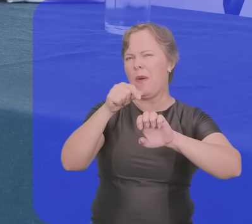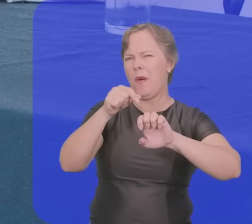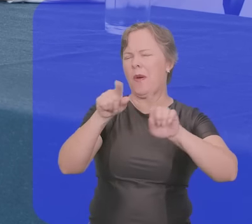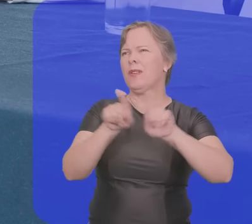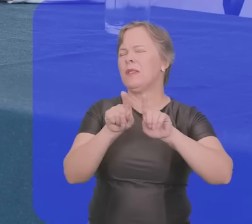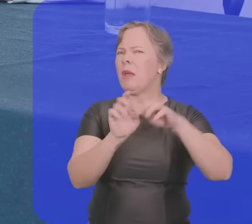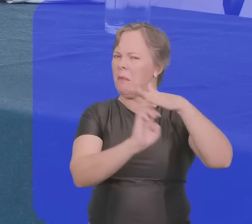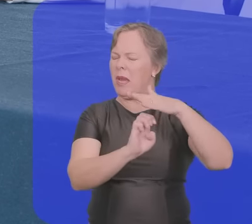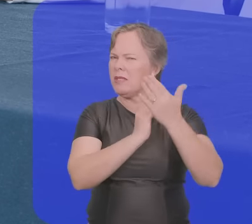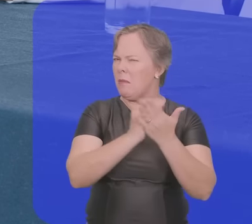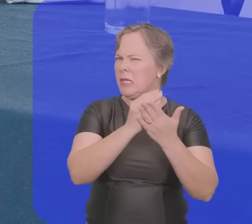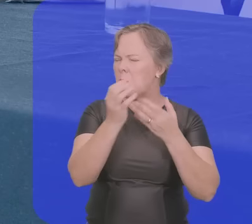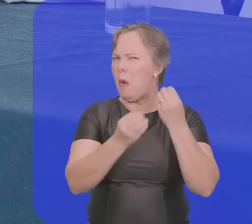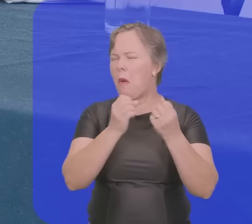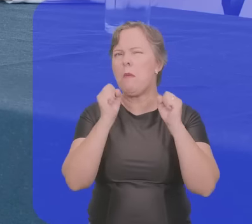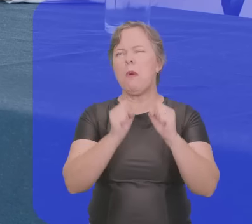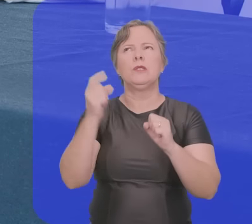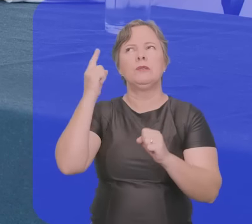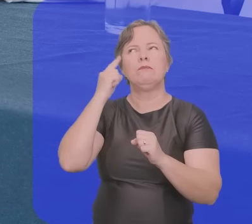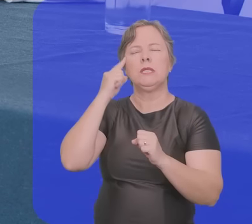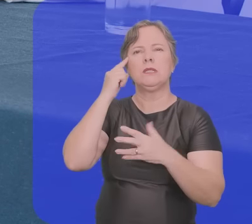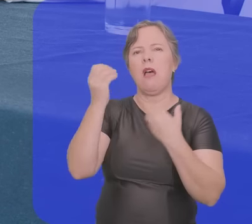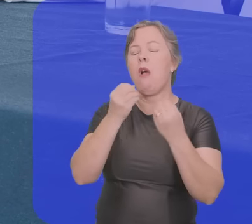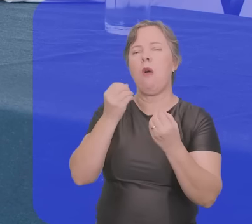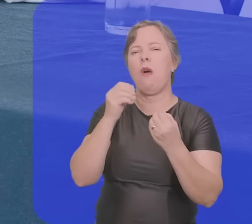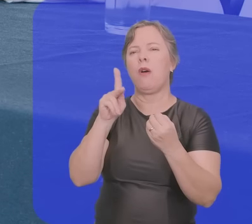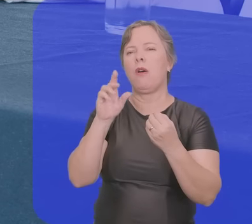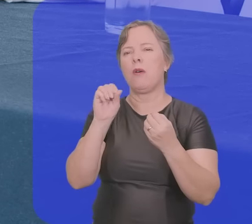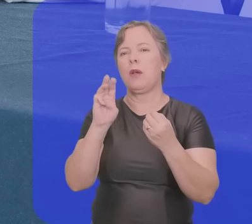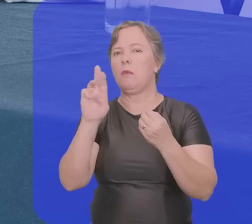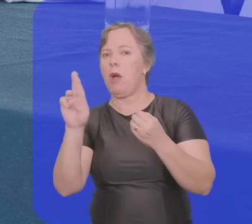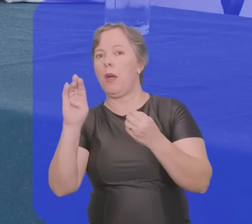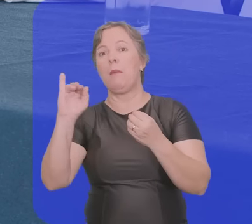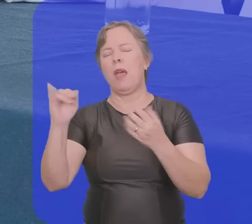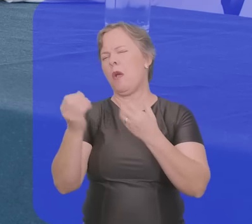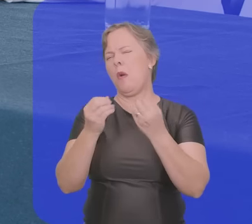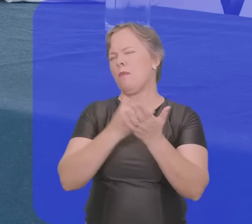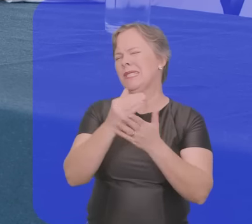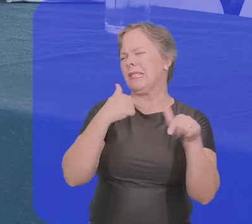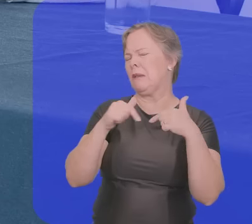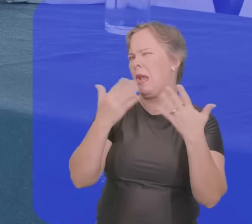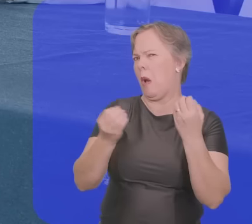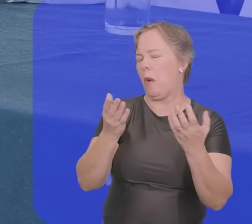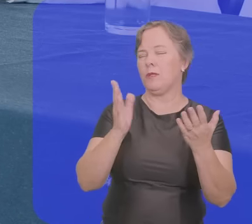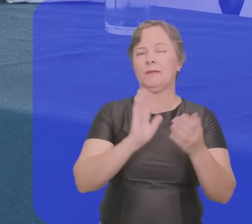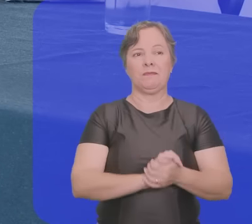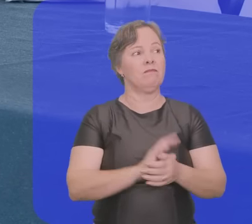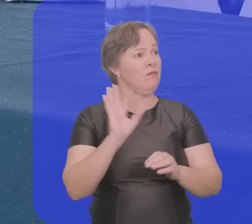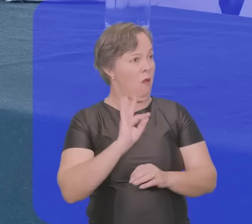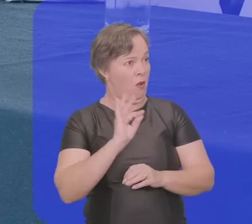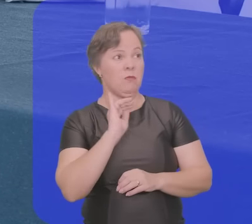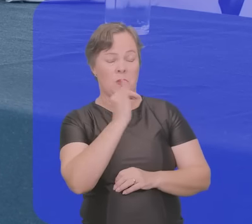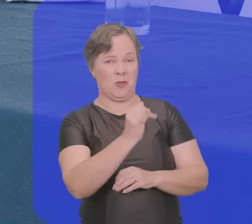sua empresa, como é que ele pode pensar nessa situação de Power BI? Como é que ele começaria a trabalhar com essa ferramenta? Uma ótima notícia